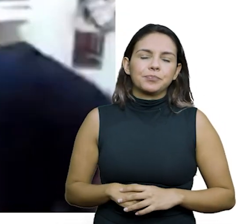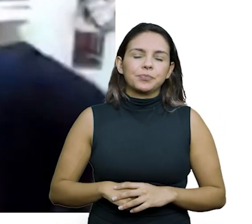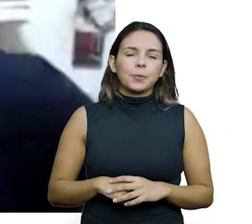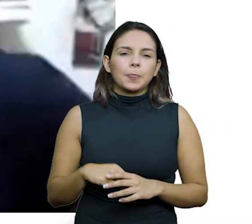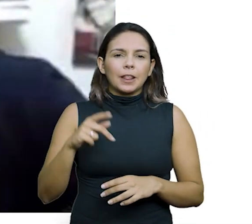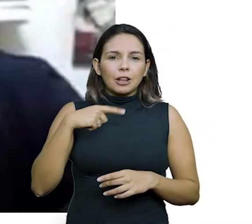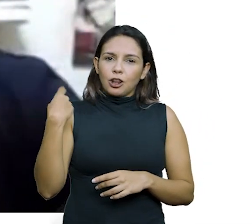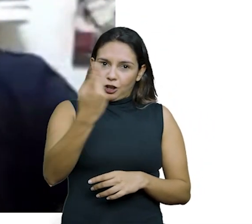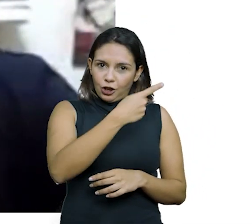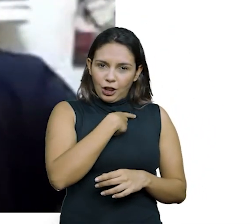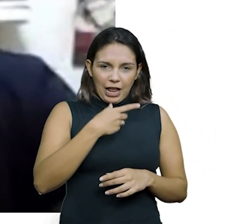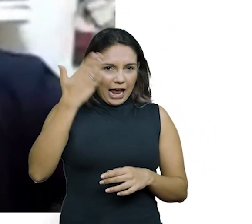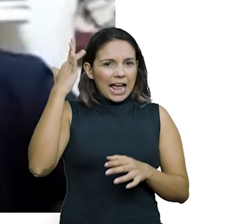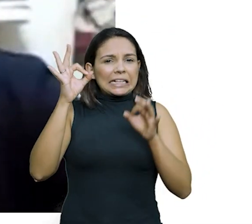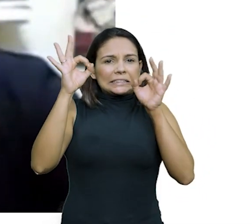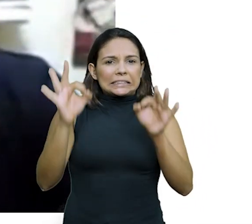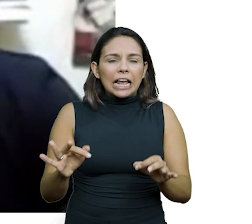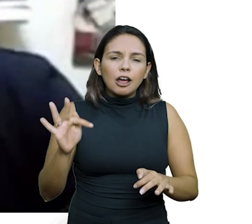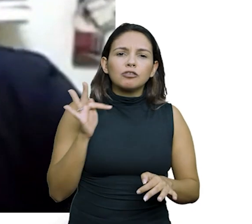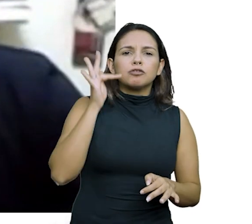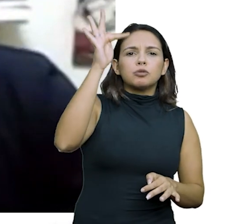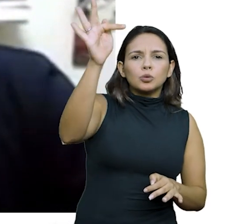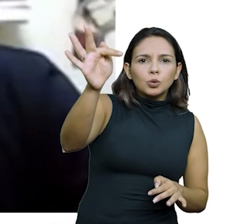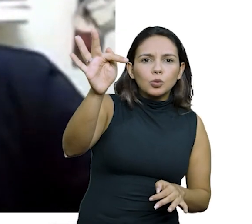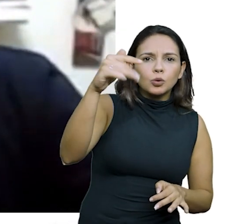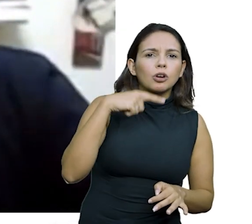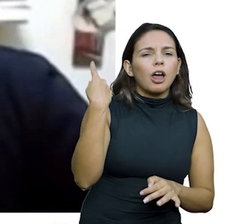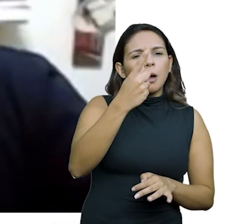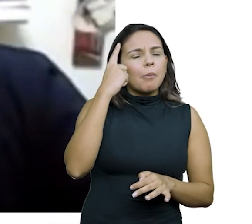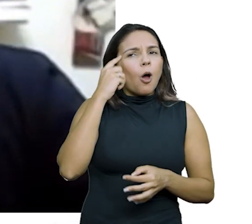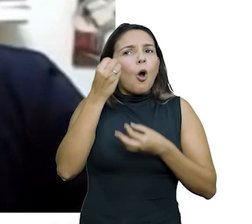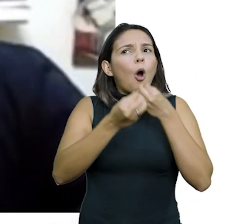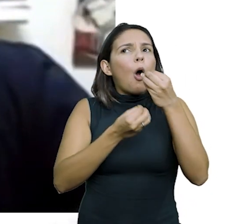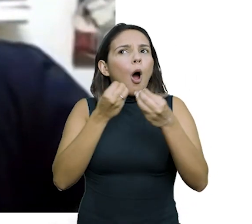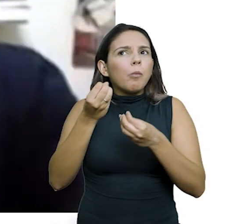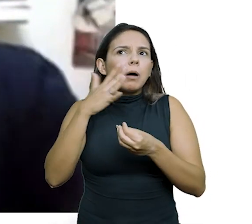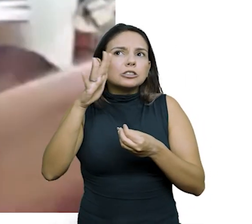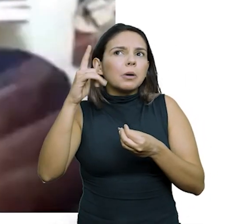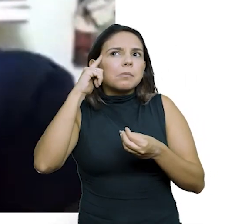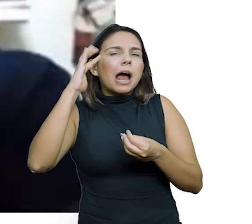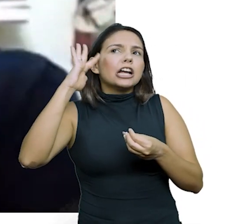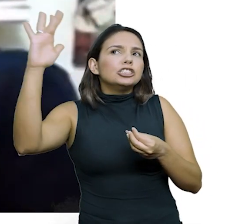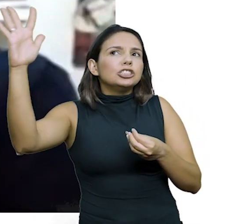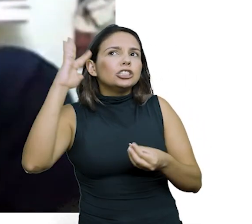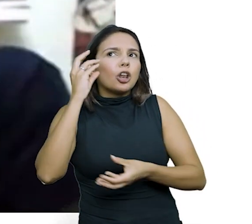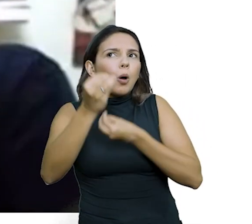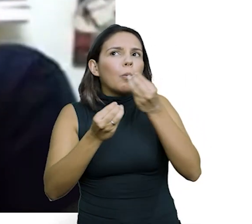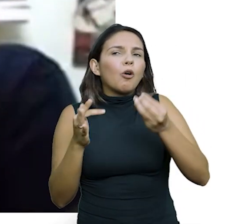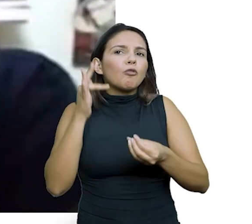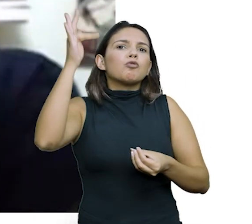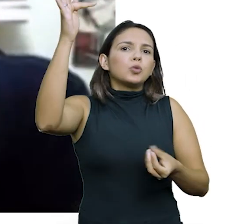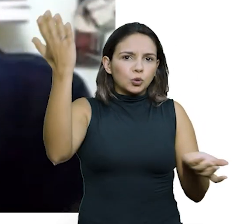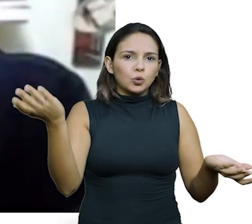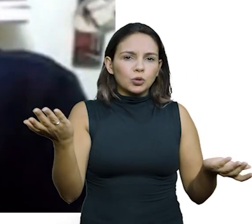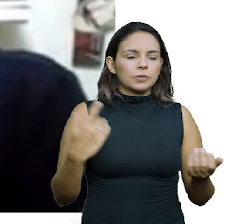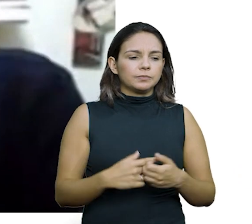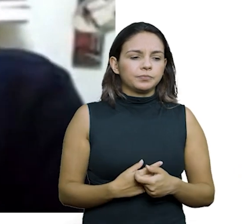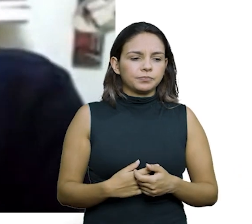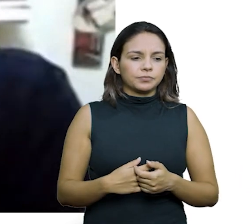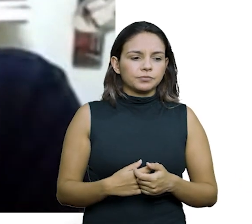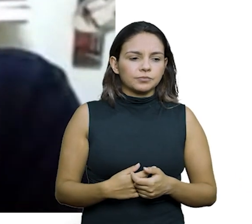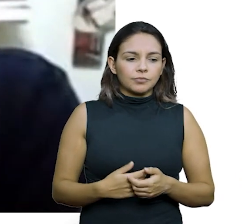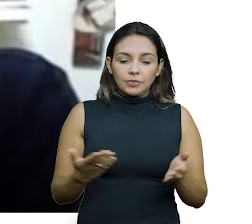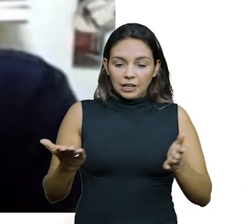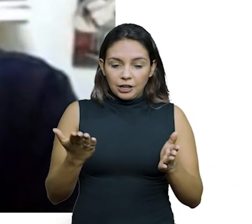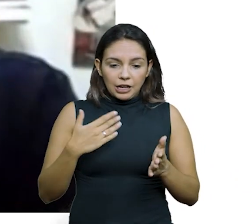todos nós, a gente tinha uma noção de como seriam as coisas. E a gente vê que por mais que as coisas caminhem por